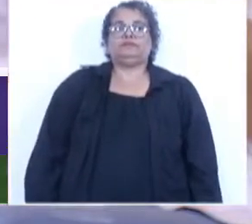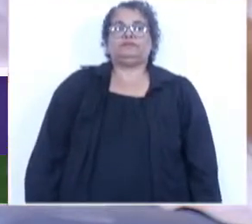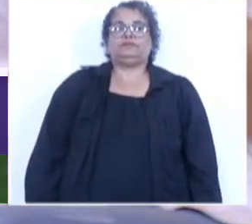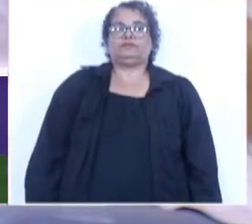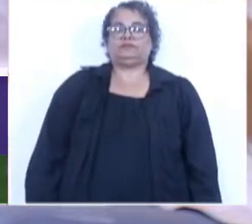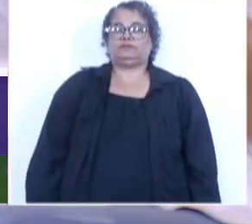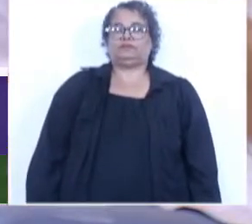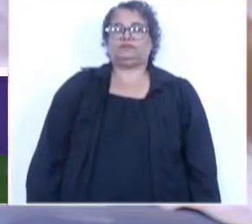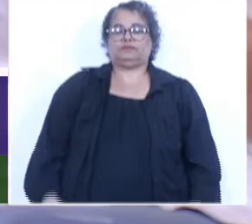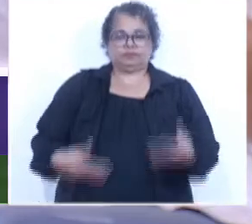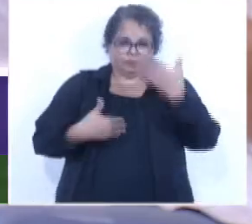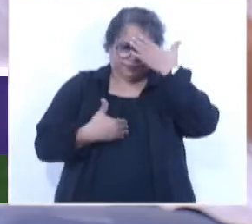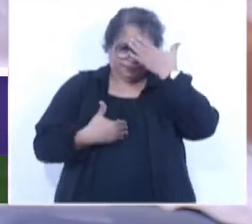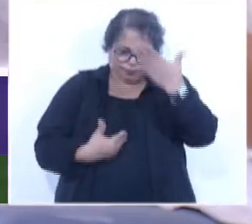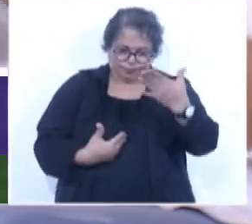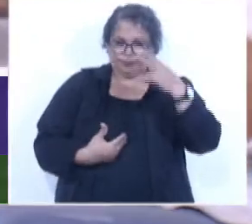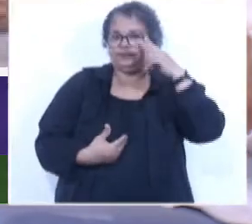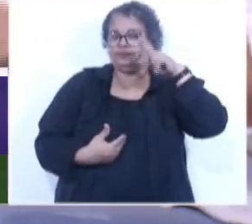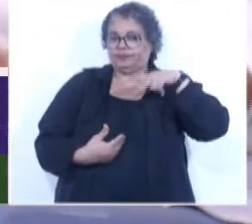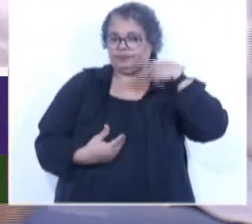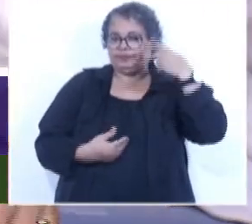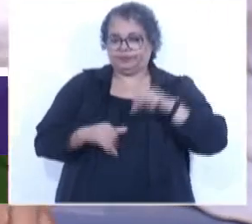Obrigado vereador